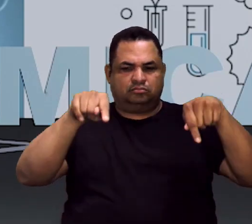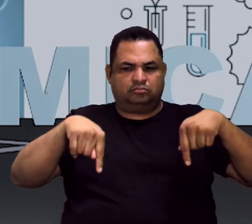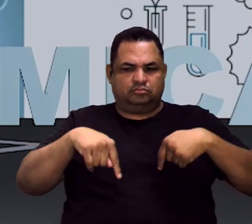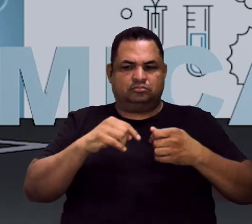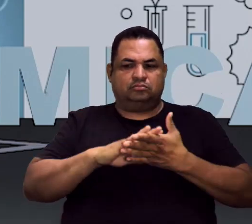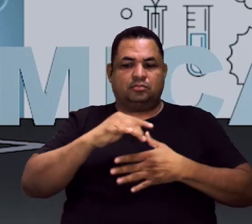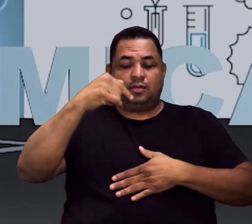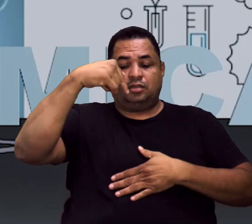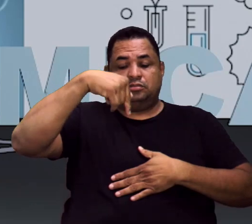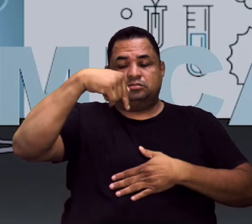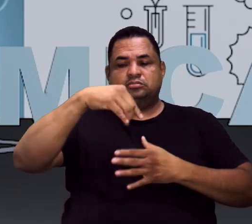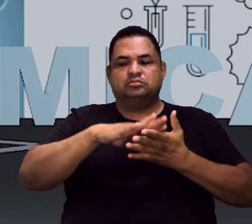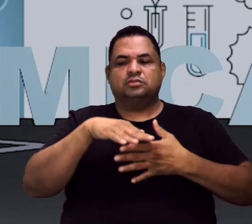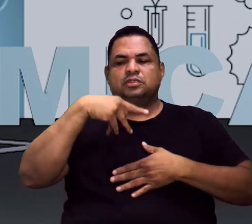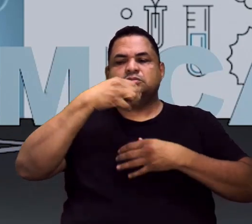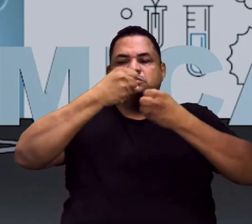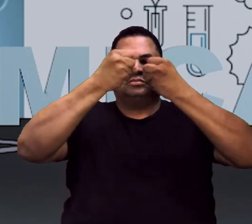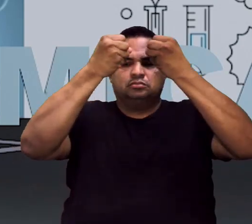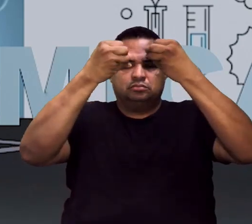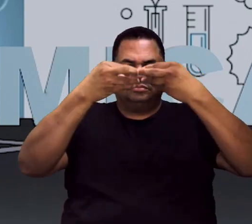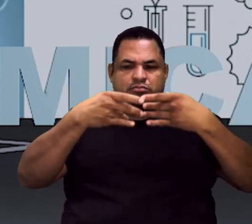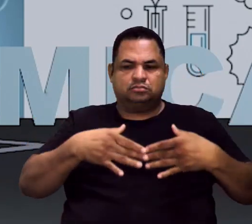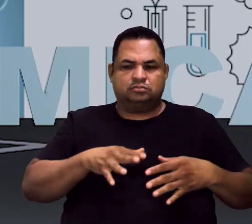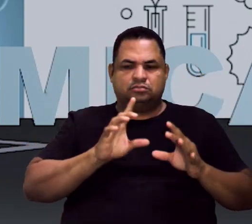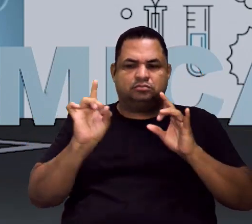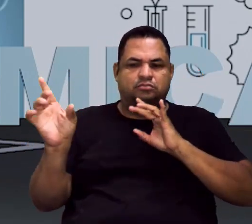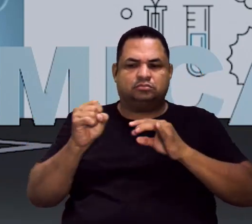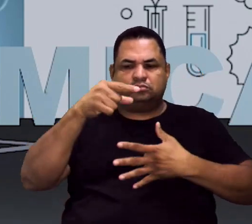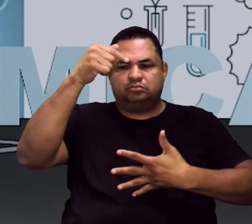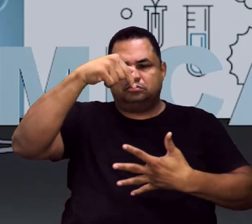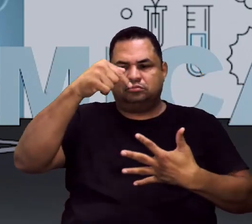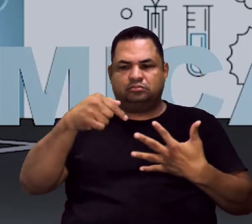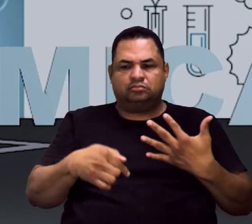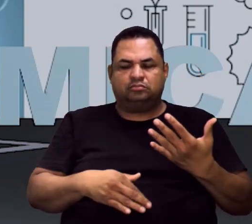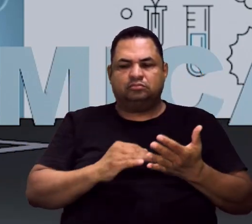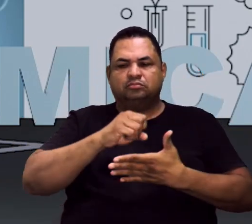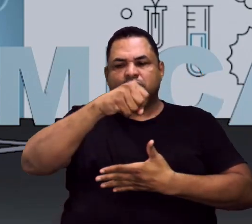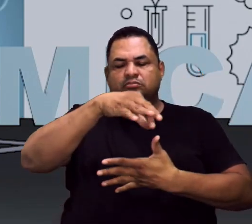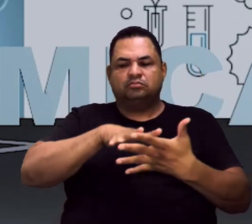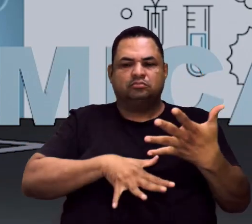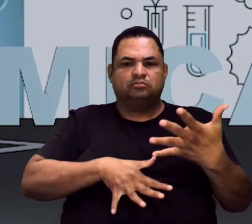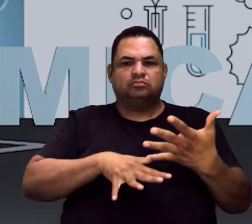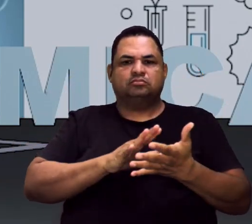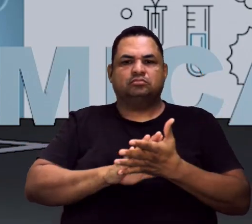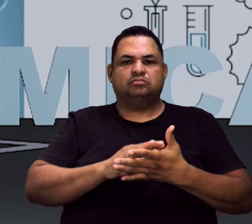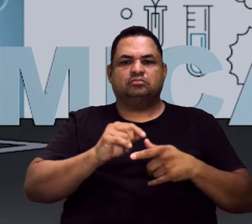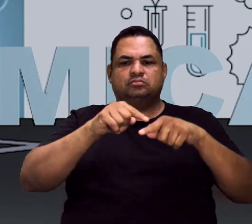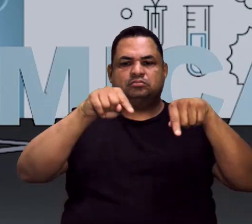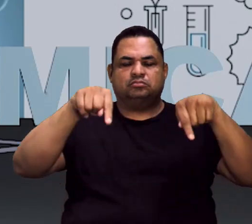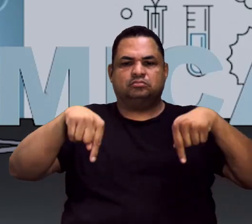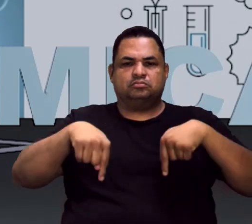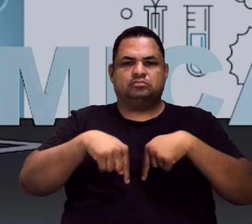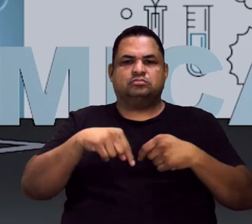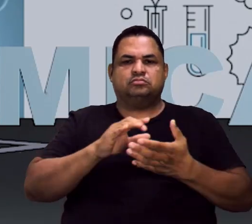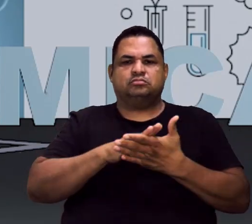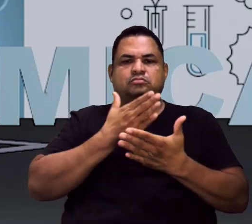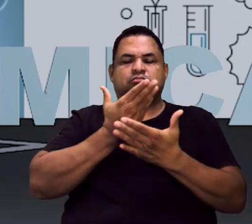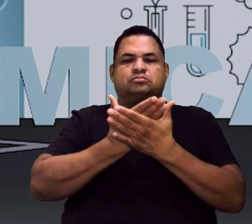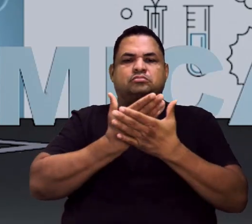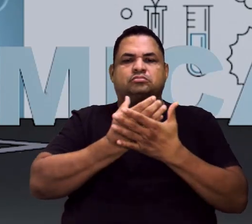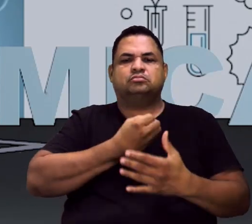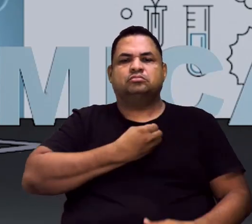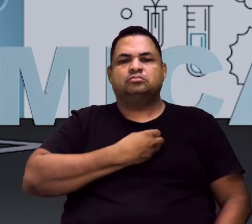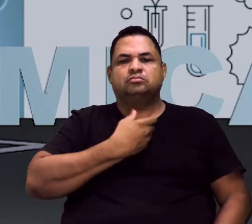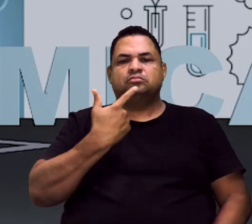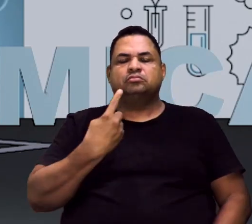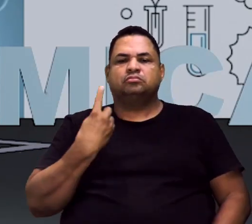aqui para fazer o comentário de cada questão da atividade de sala desta aula de número